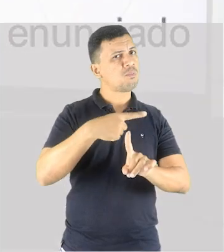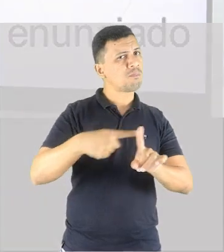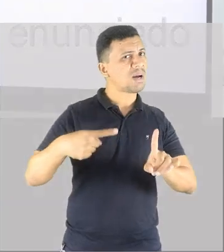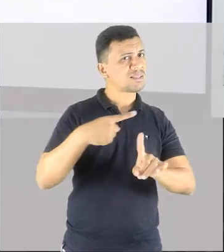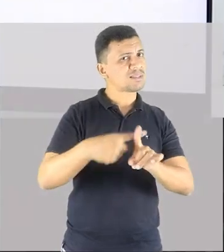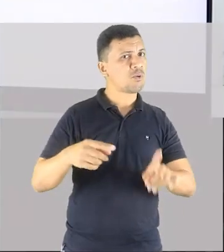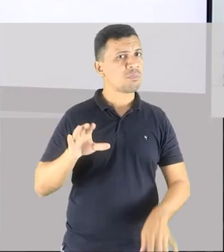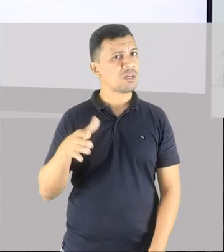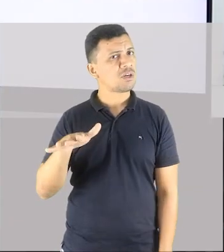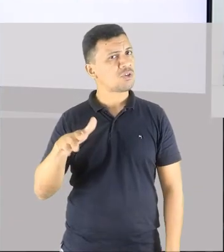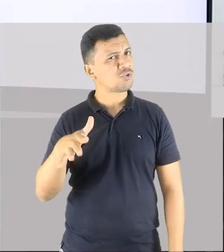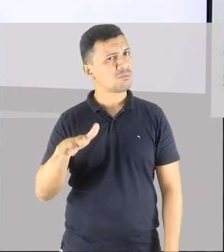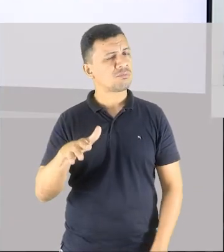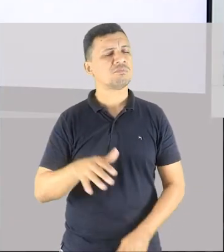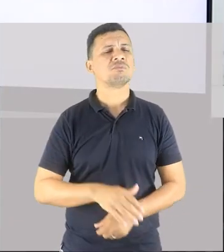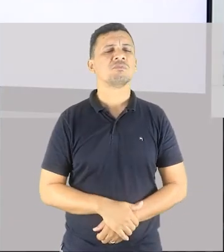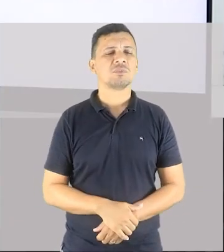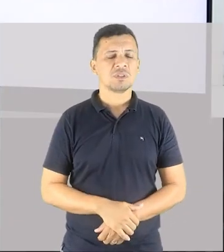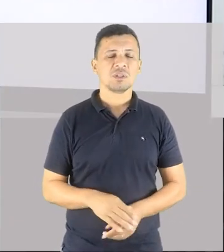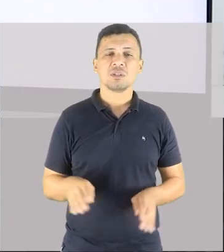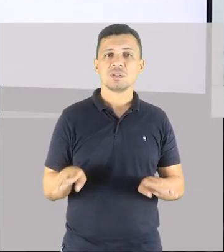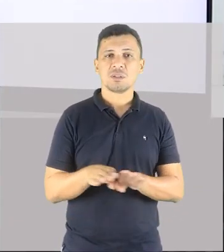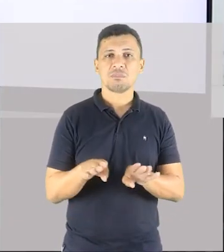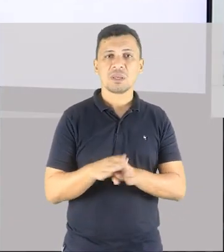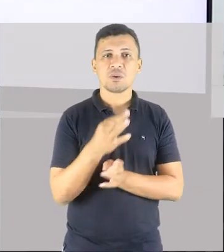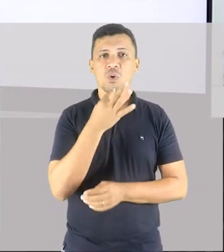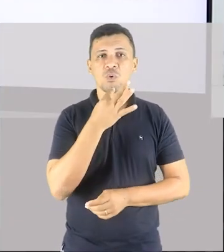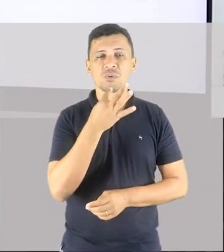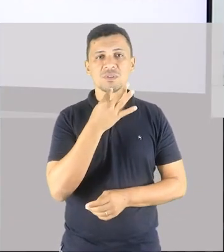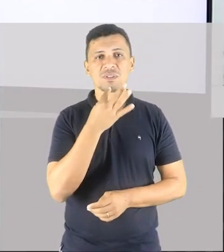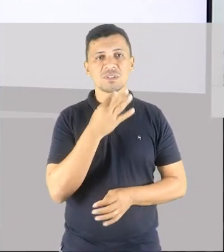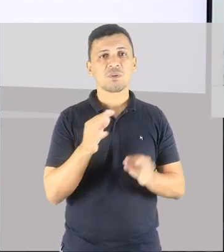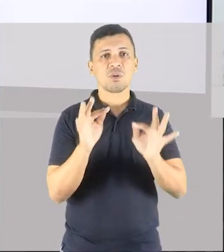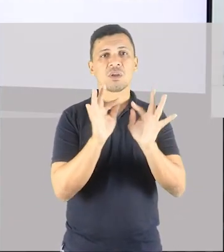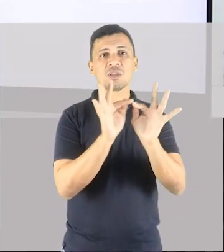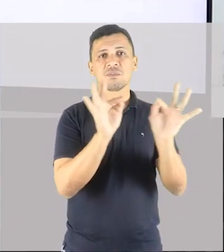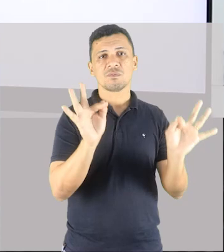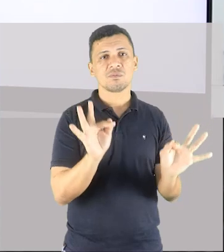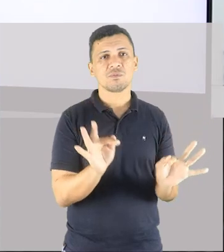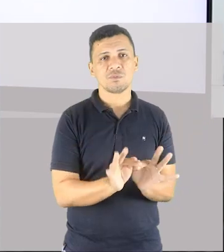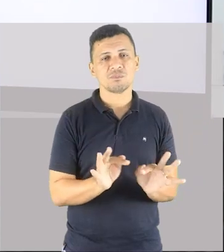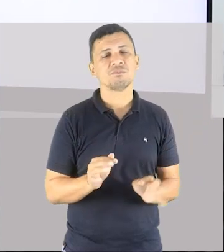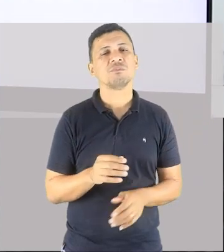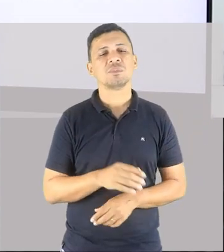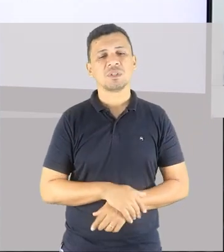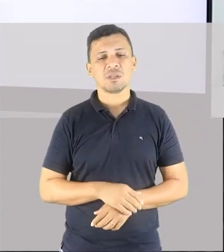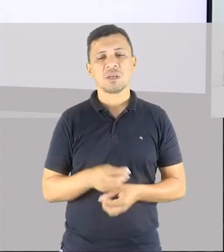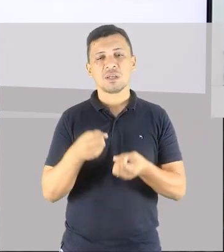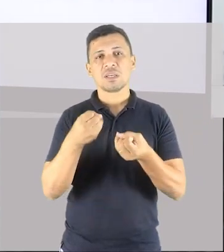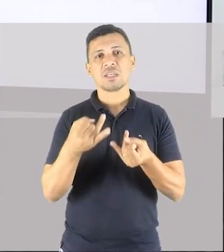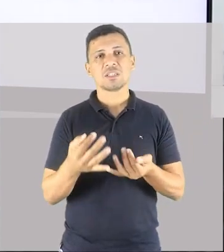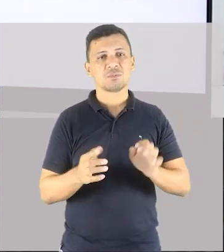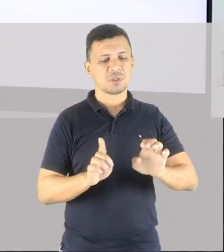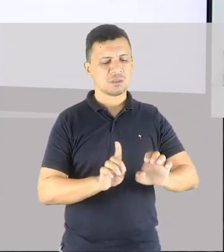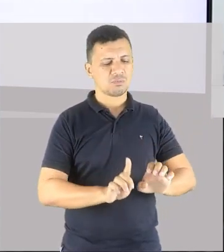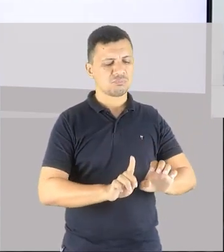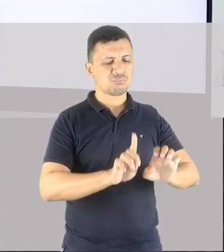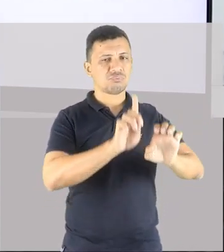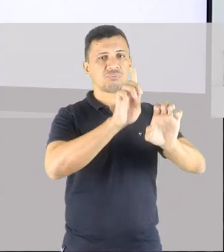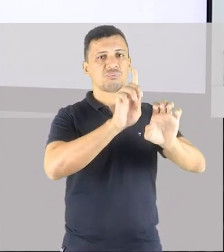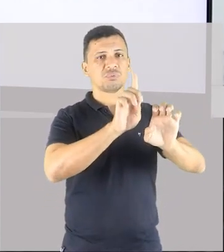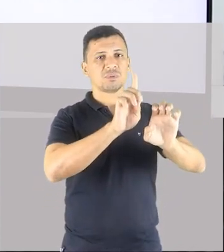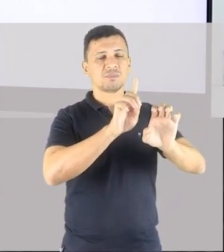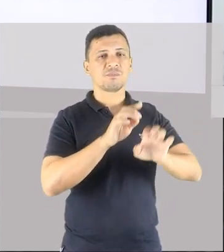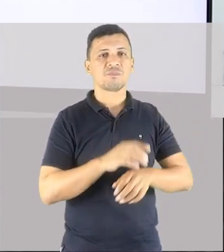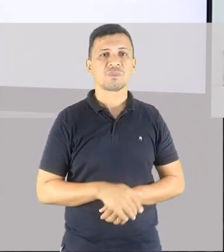menos, parcialmente. Também conhecido como teorema de Arquimedes, né? Que explica o empuxo. A